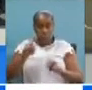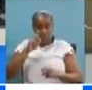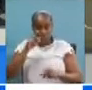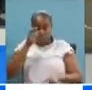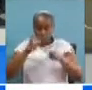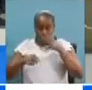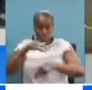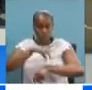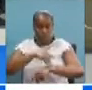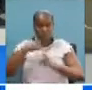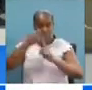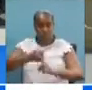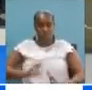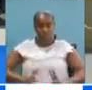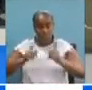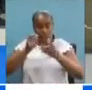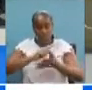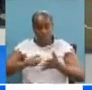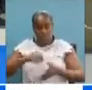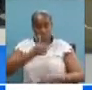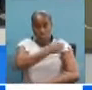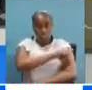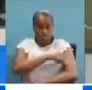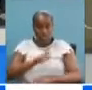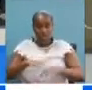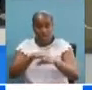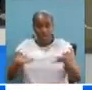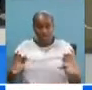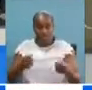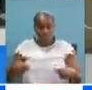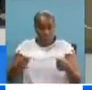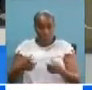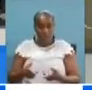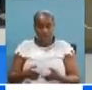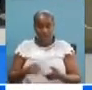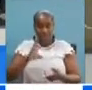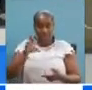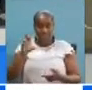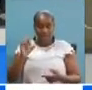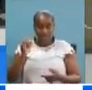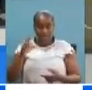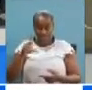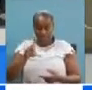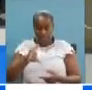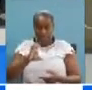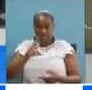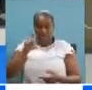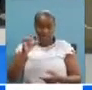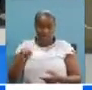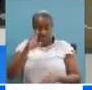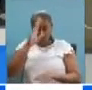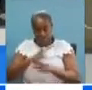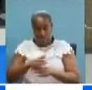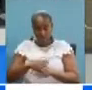os avanços registados, o Hospital Central da Praia promoveu uma sessão clínica, evento que aconteceu no âmbito do Dia Mundial da Segurança do